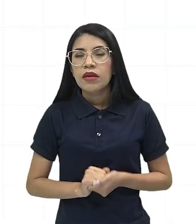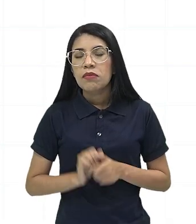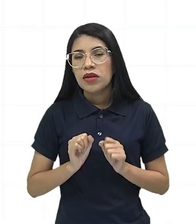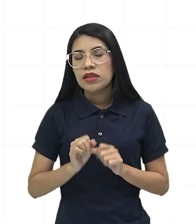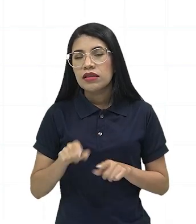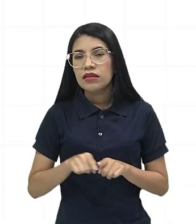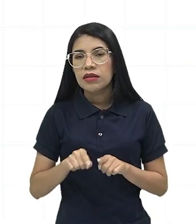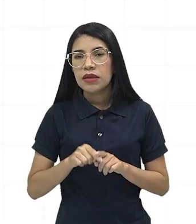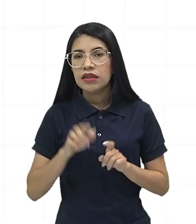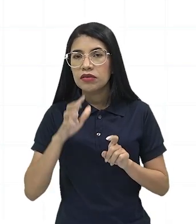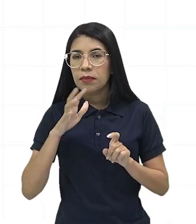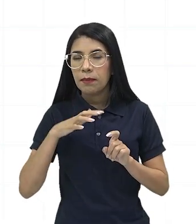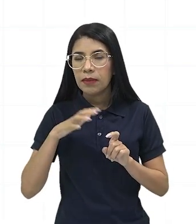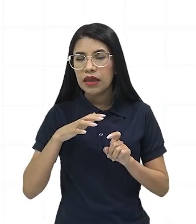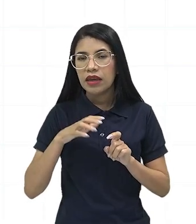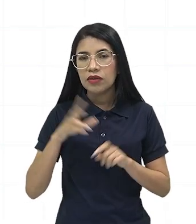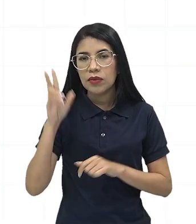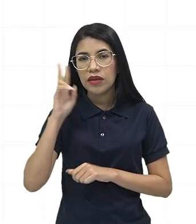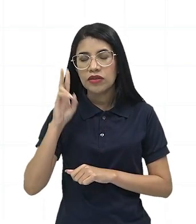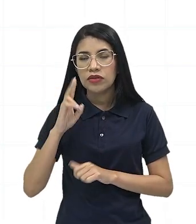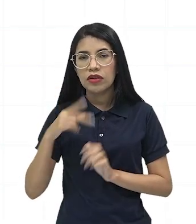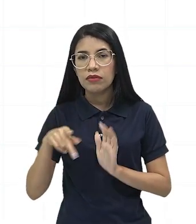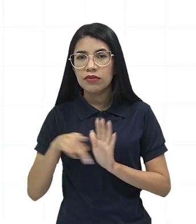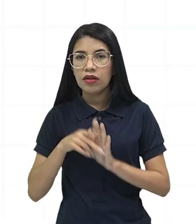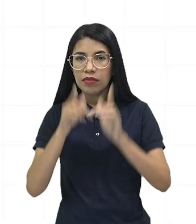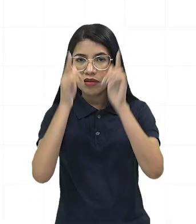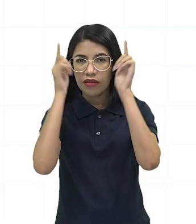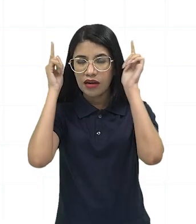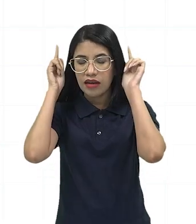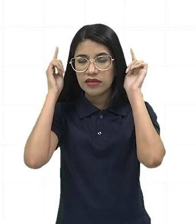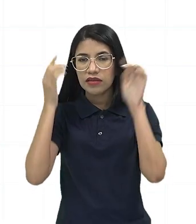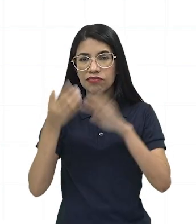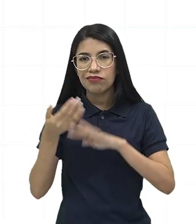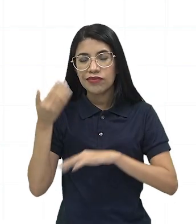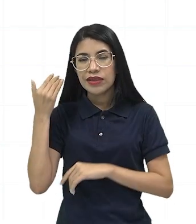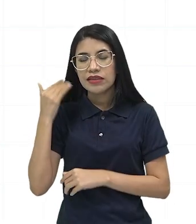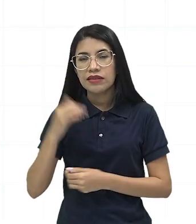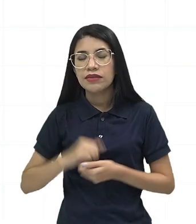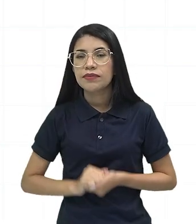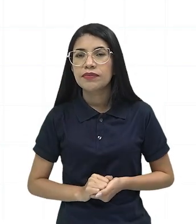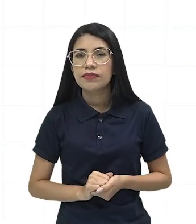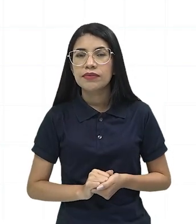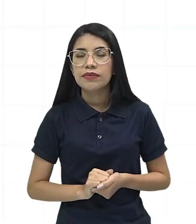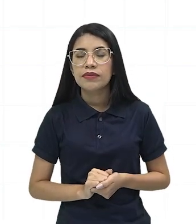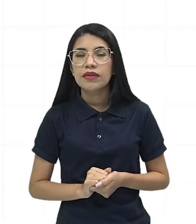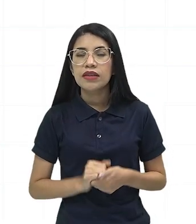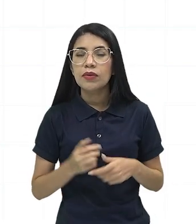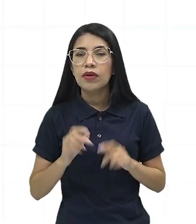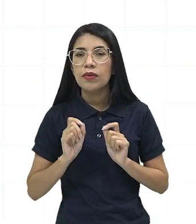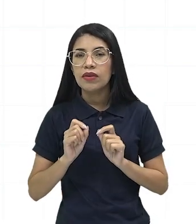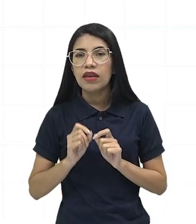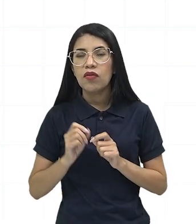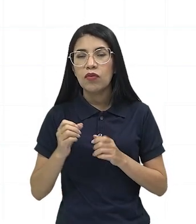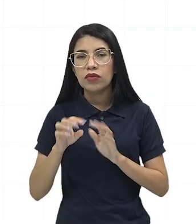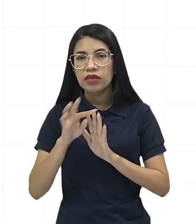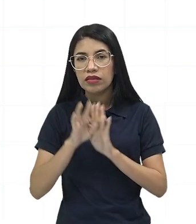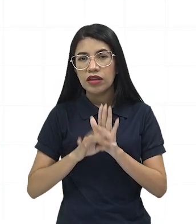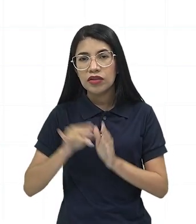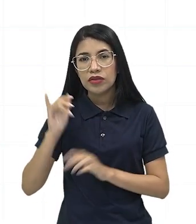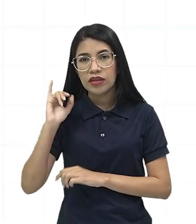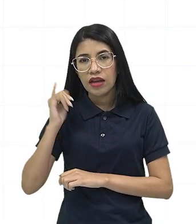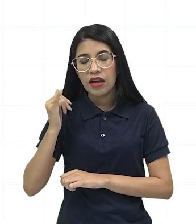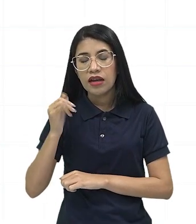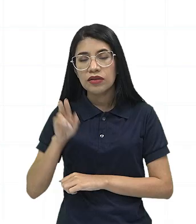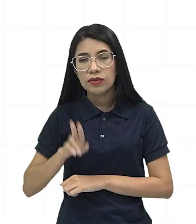mitologia, pode ser, ou da história grega da Grécia Antiga. Então, segundo Aristóteles, vai ser essa palavra narrada. E, como eu falei, era feita